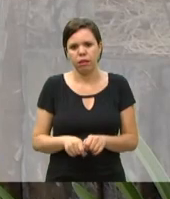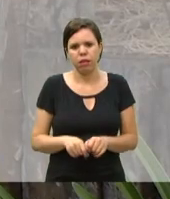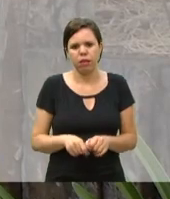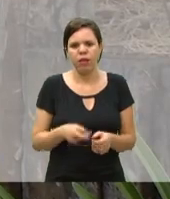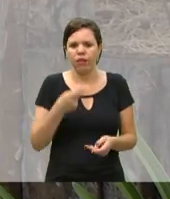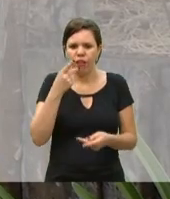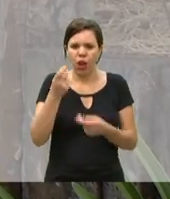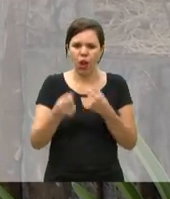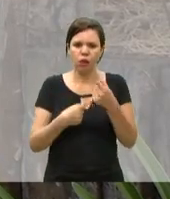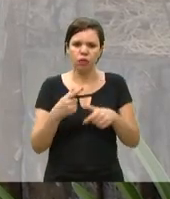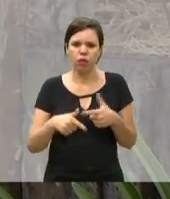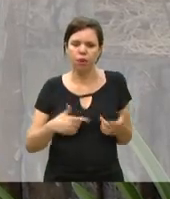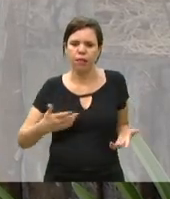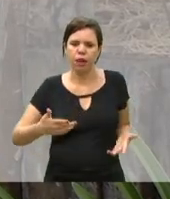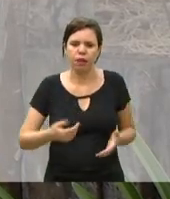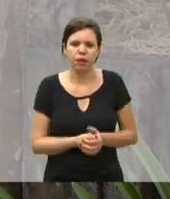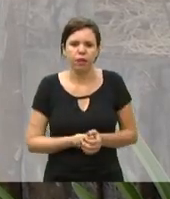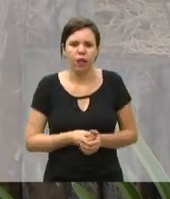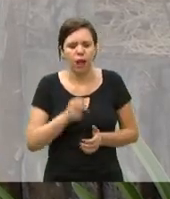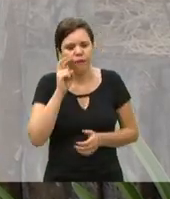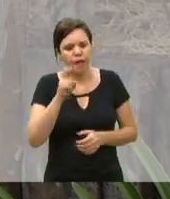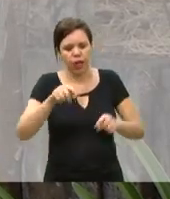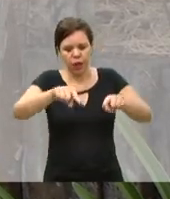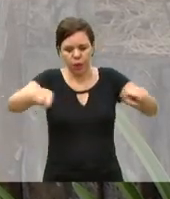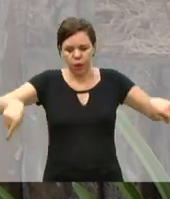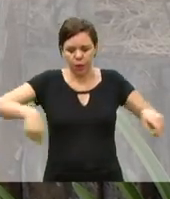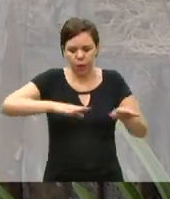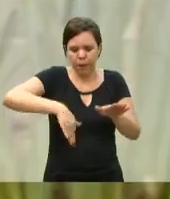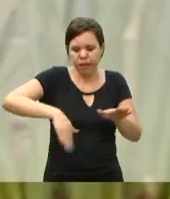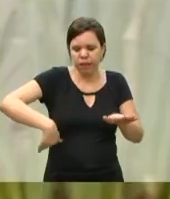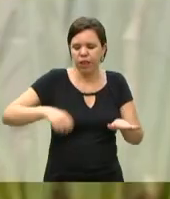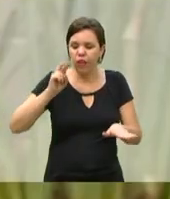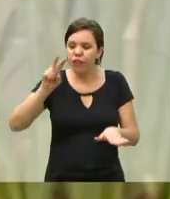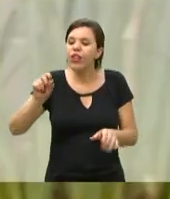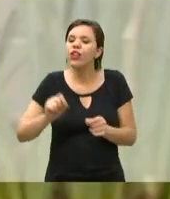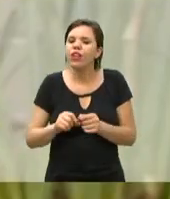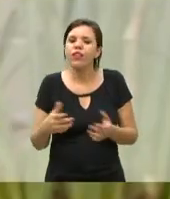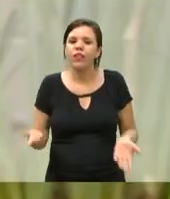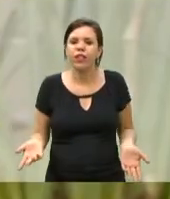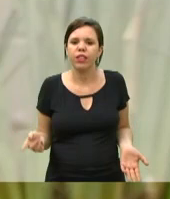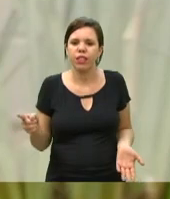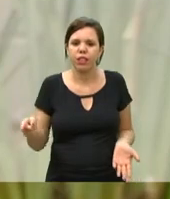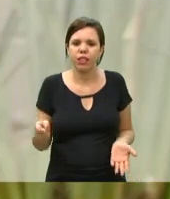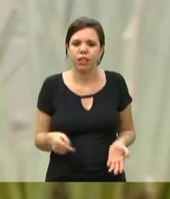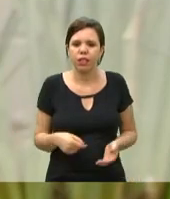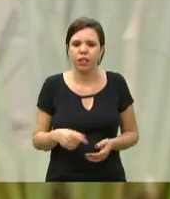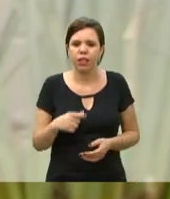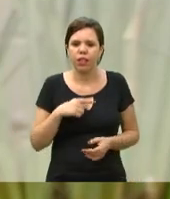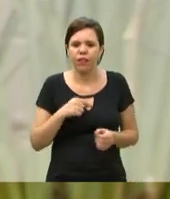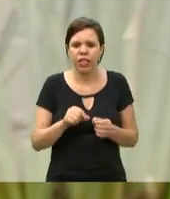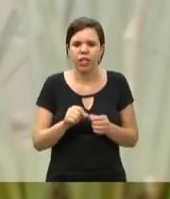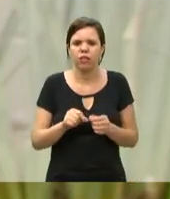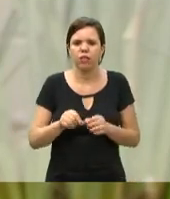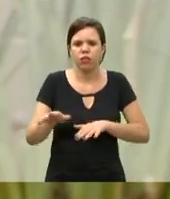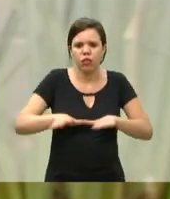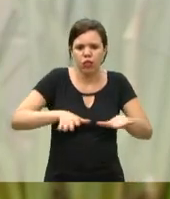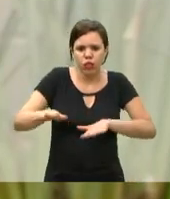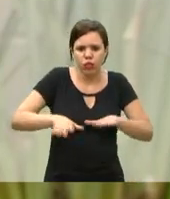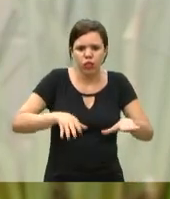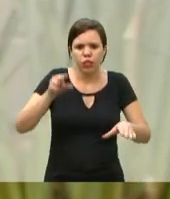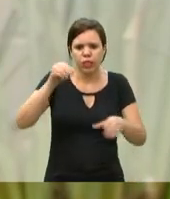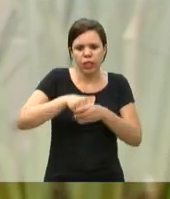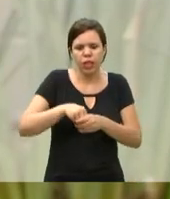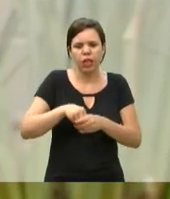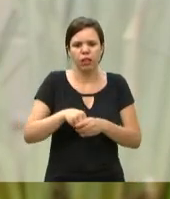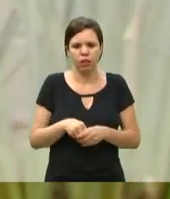alguns trabalhos, né? Por exemplo, eu vi uma piscina. O que é feito ali? Toda uma psicomotricidade dentro da piscina.